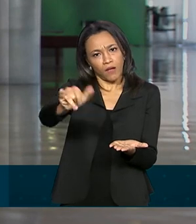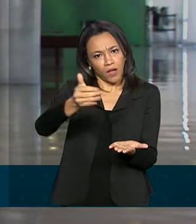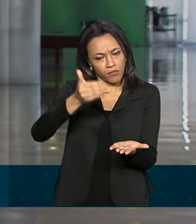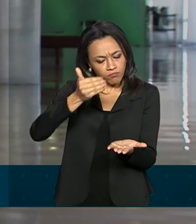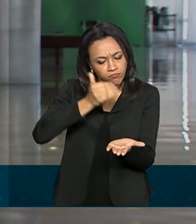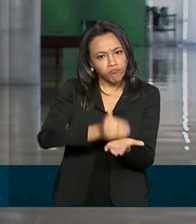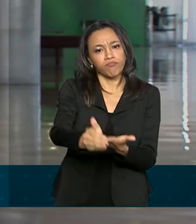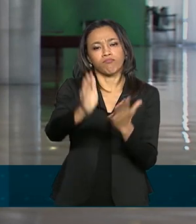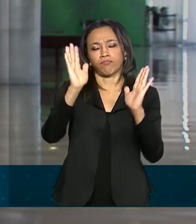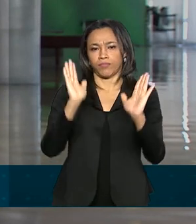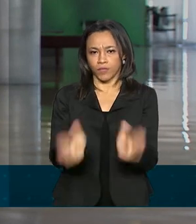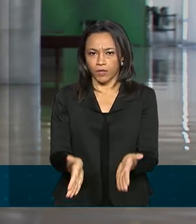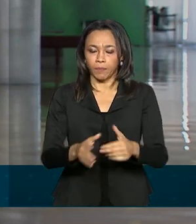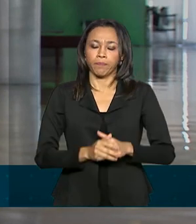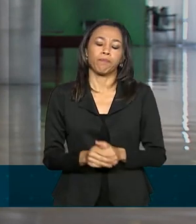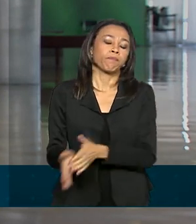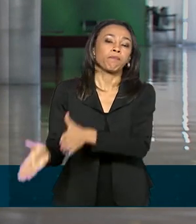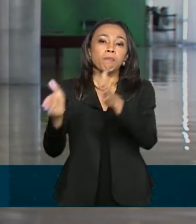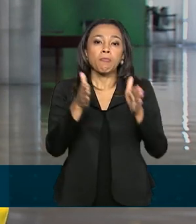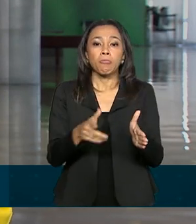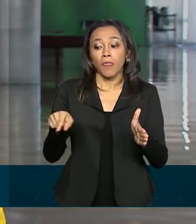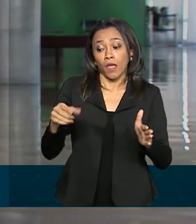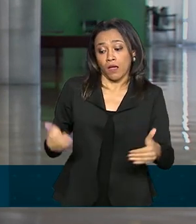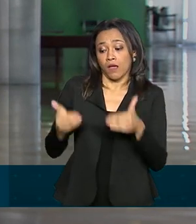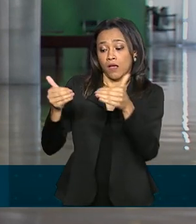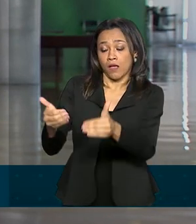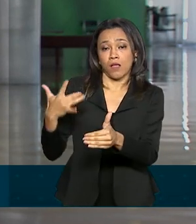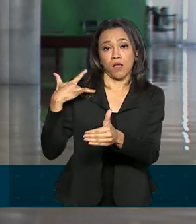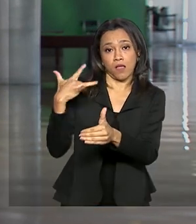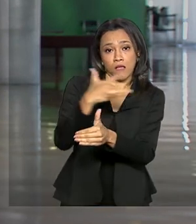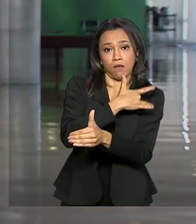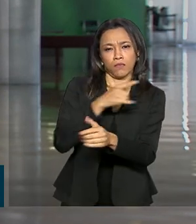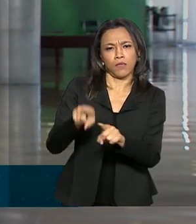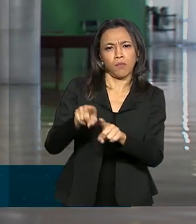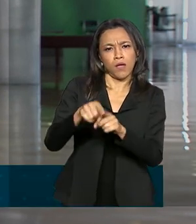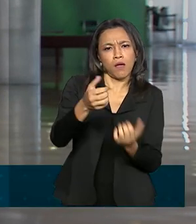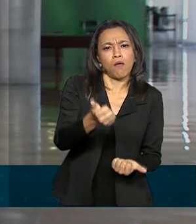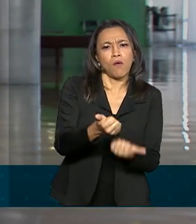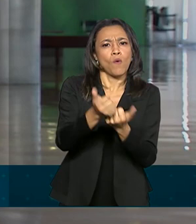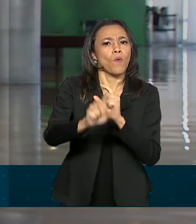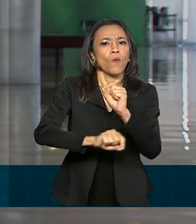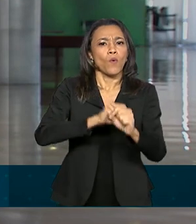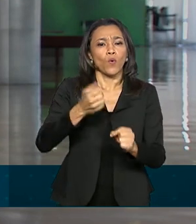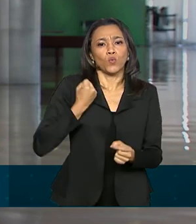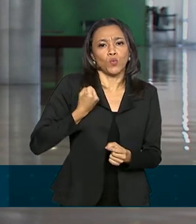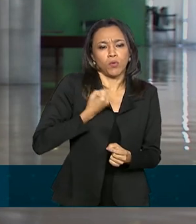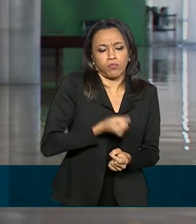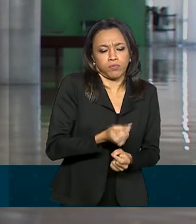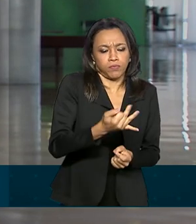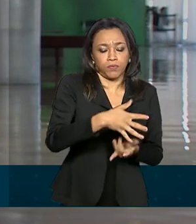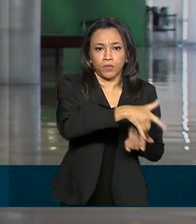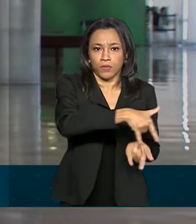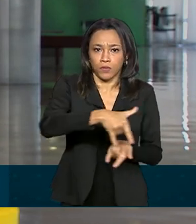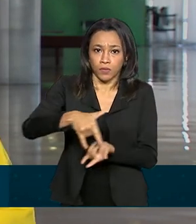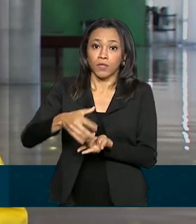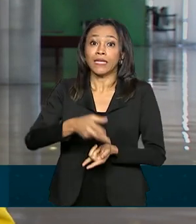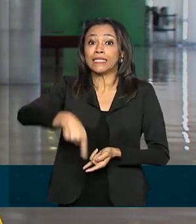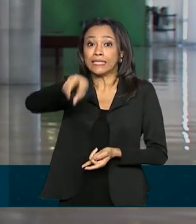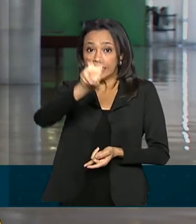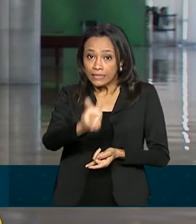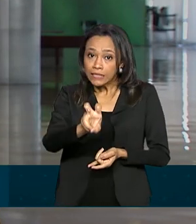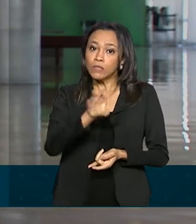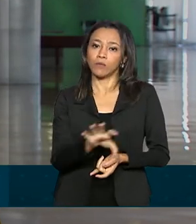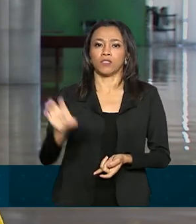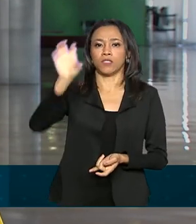imediatamente. E o Ministério da Saúde também reforçou o número de leitos de UTI em cinco estados. Foram